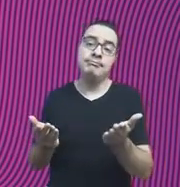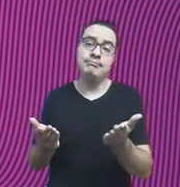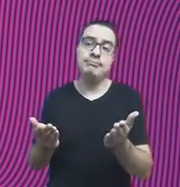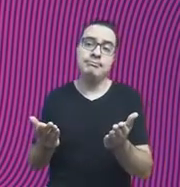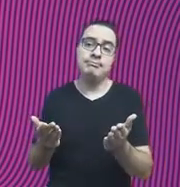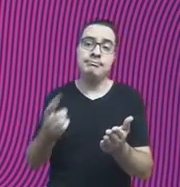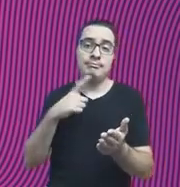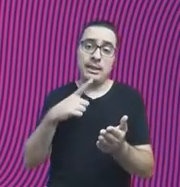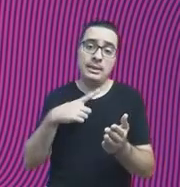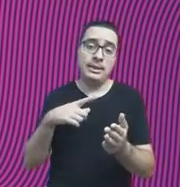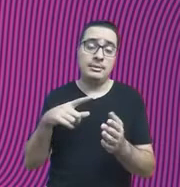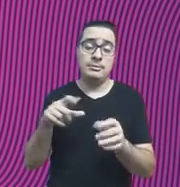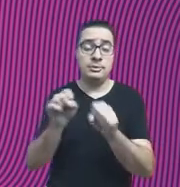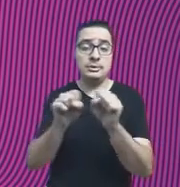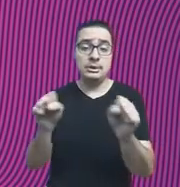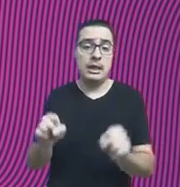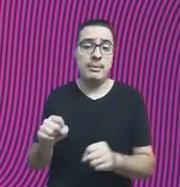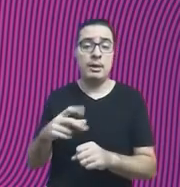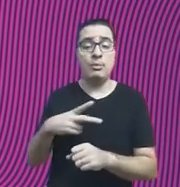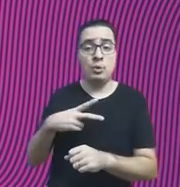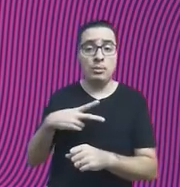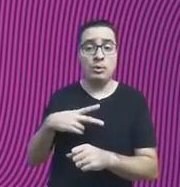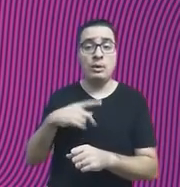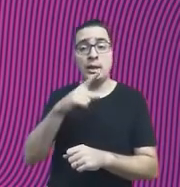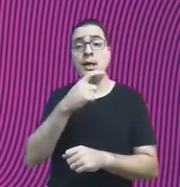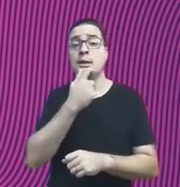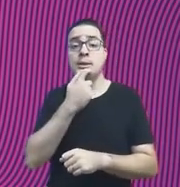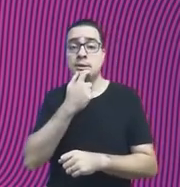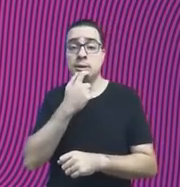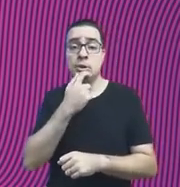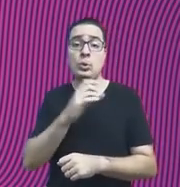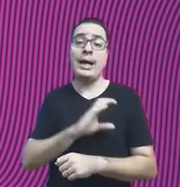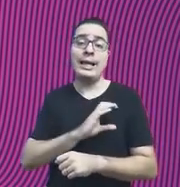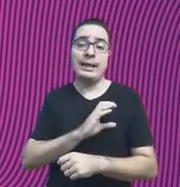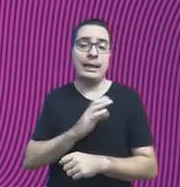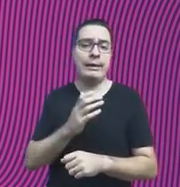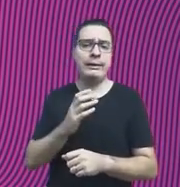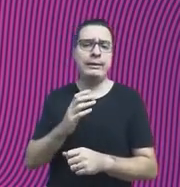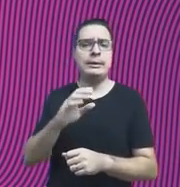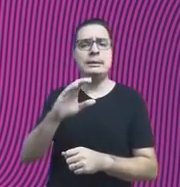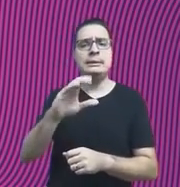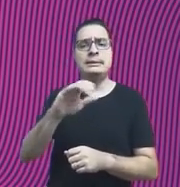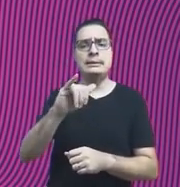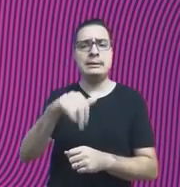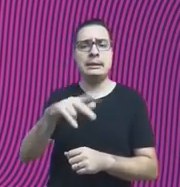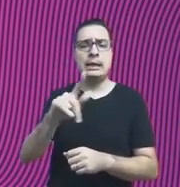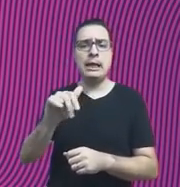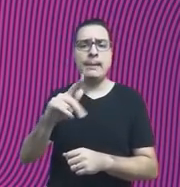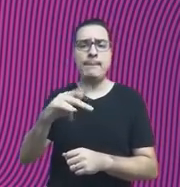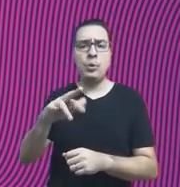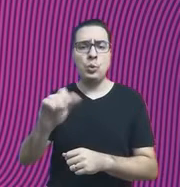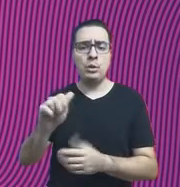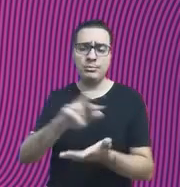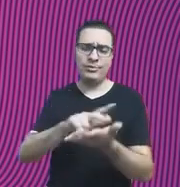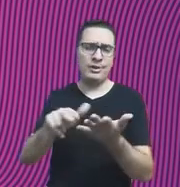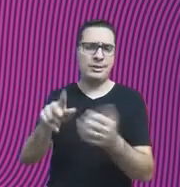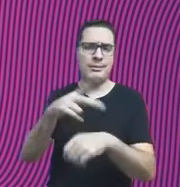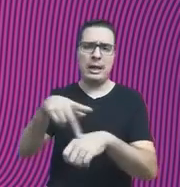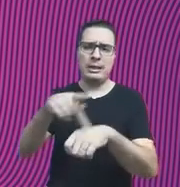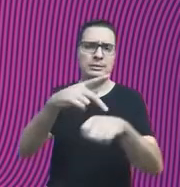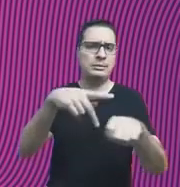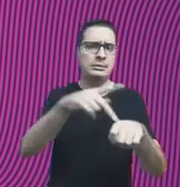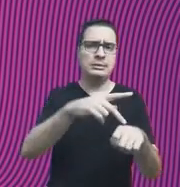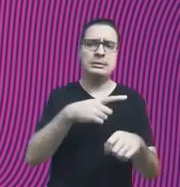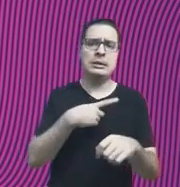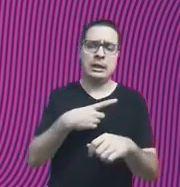como já está sendo feito na Grã-Bretanha, no Canadá, em Singapura, eu podia dar vários exemplos aqui, mas isso é inexorável. Isso é